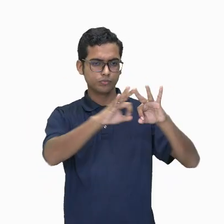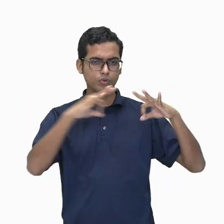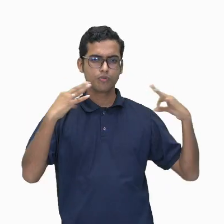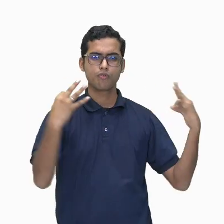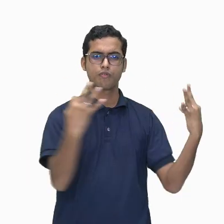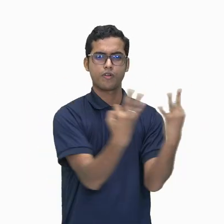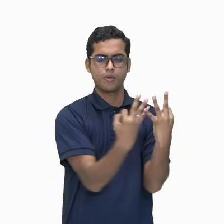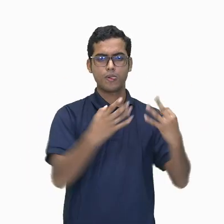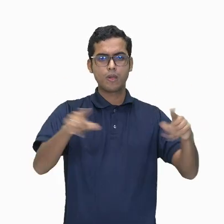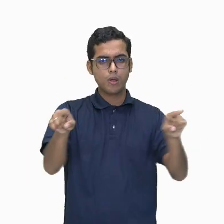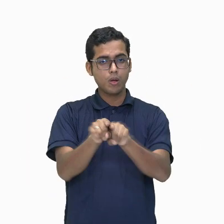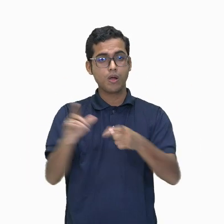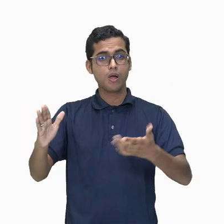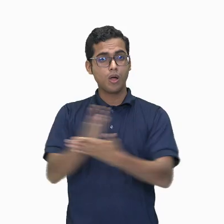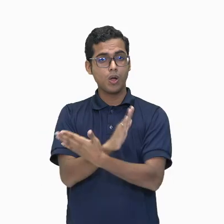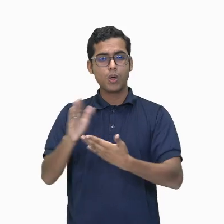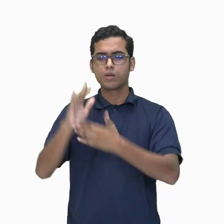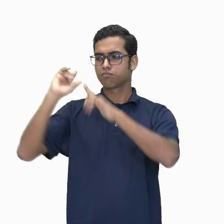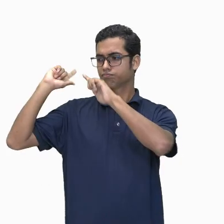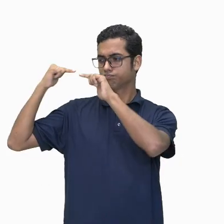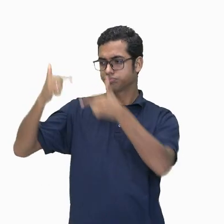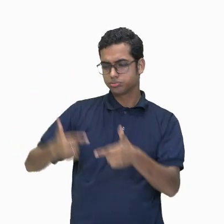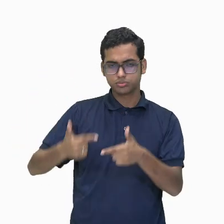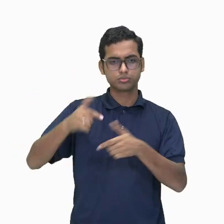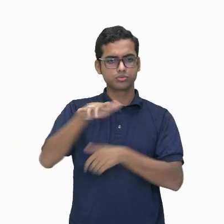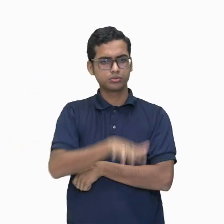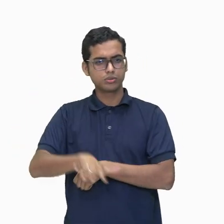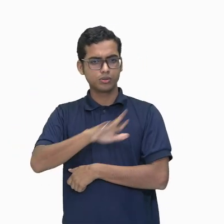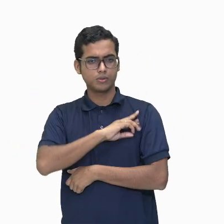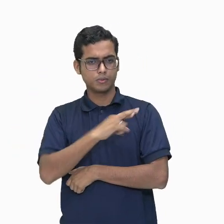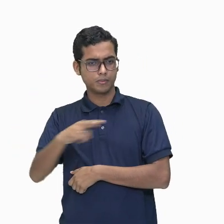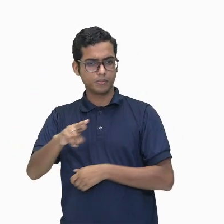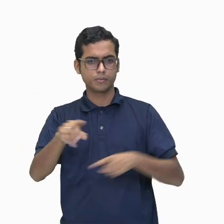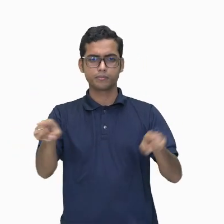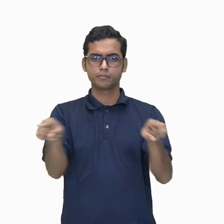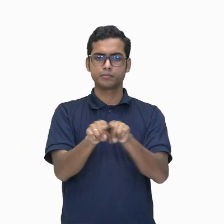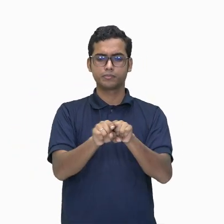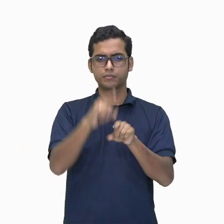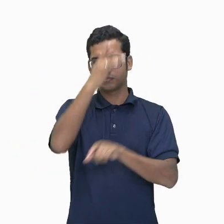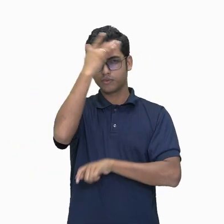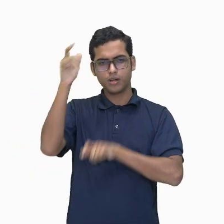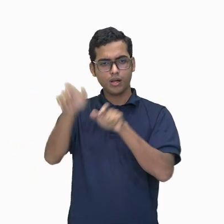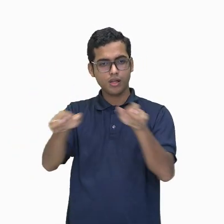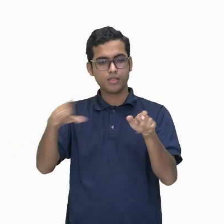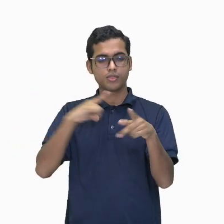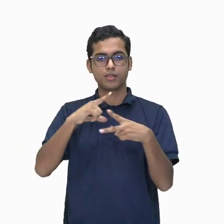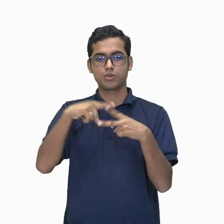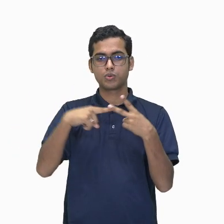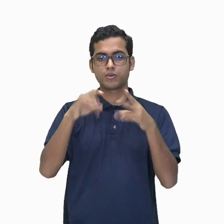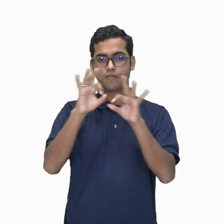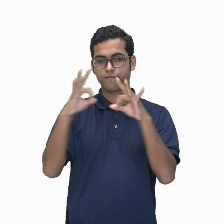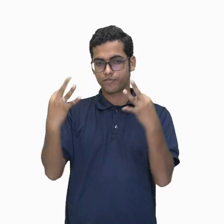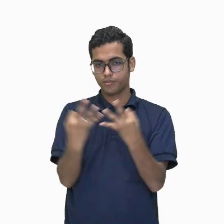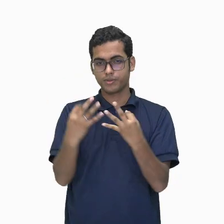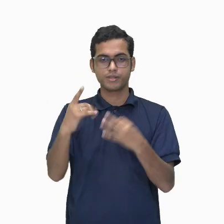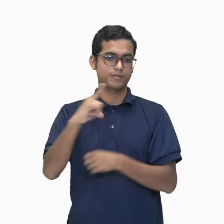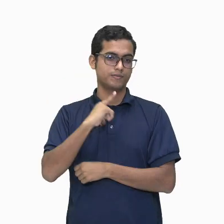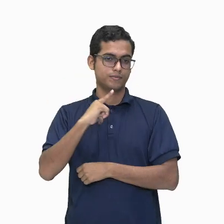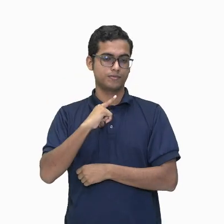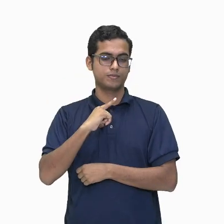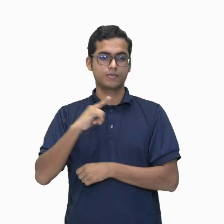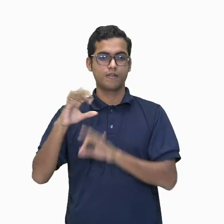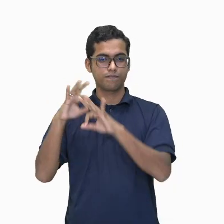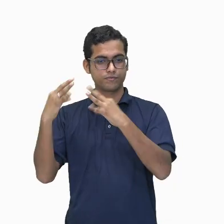Para algumas dessas tradições, no meio religioso, a pessoa tem duas famílias. A família de